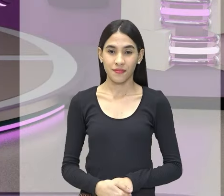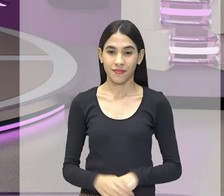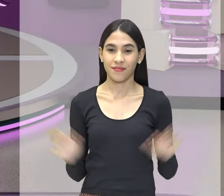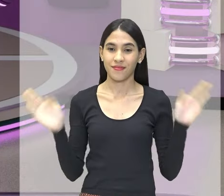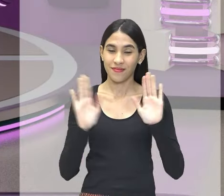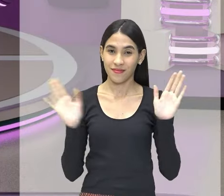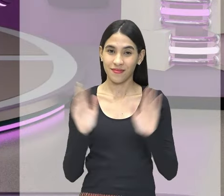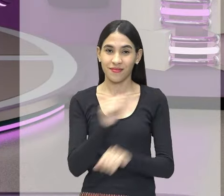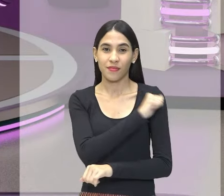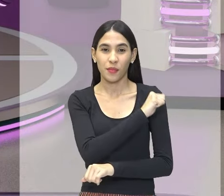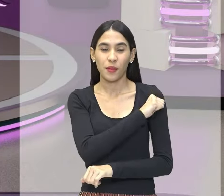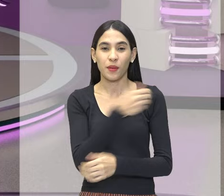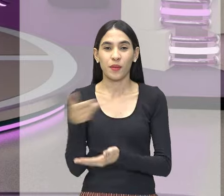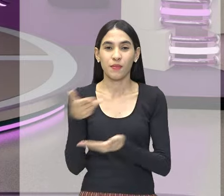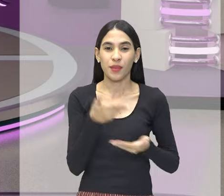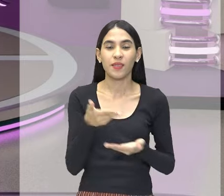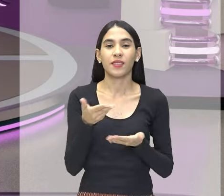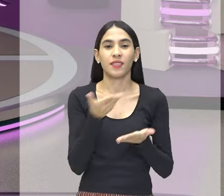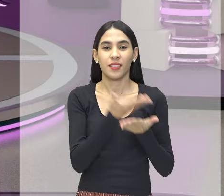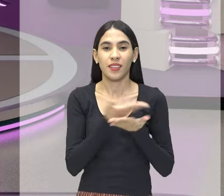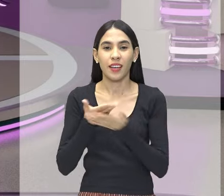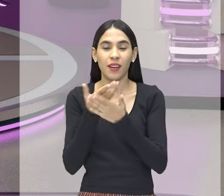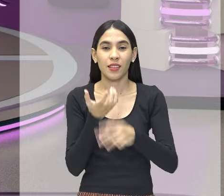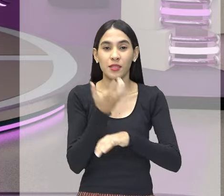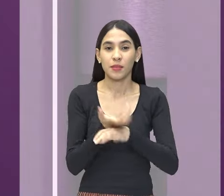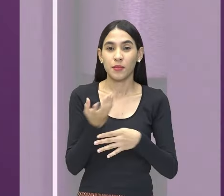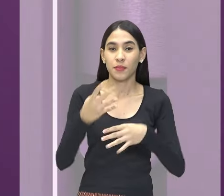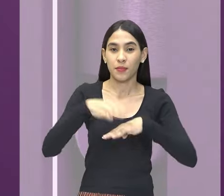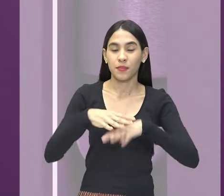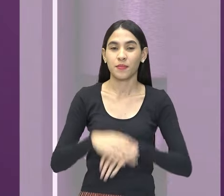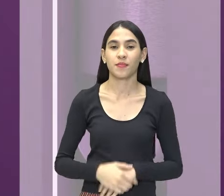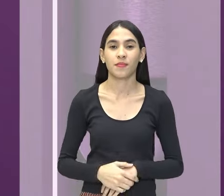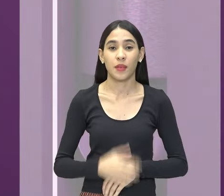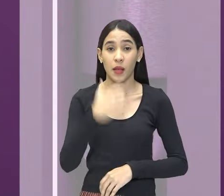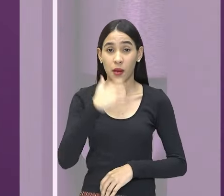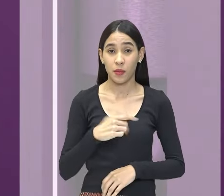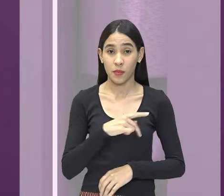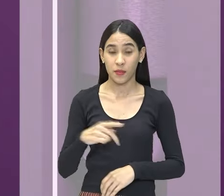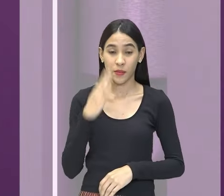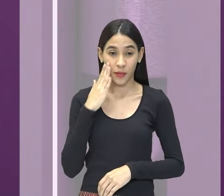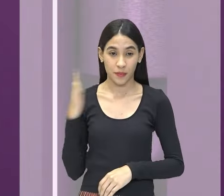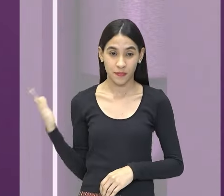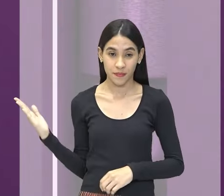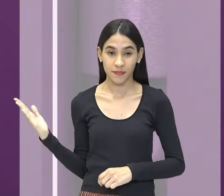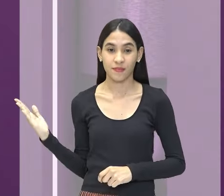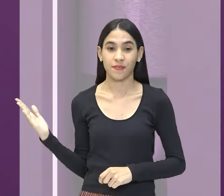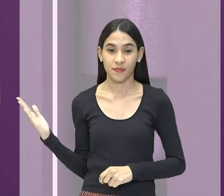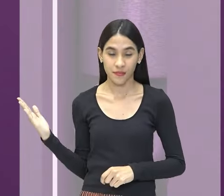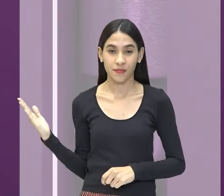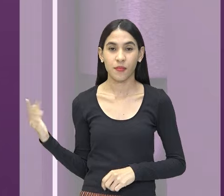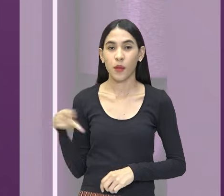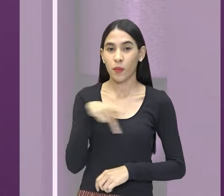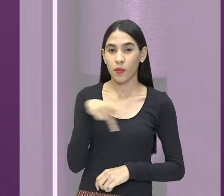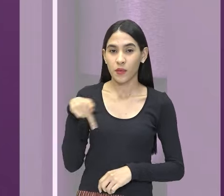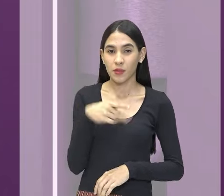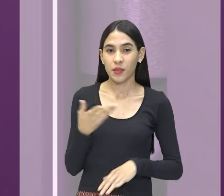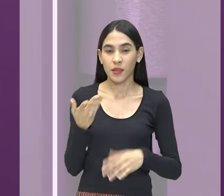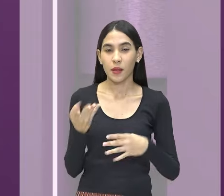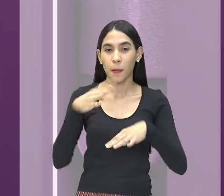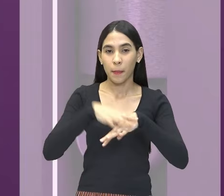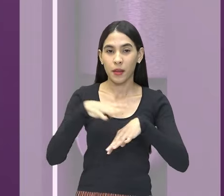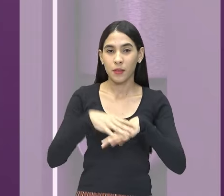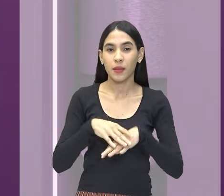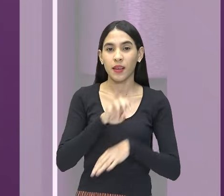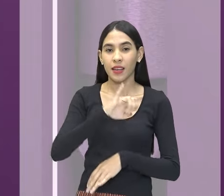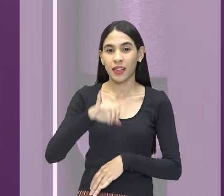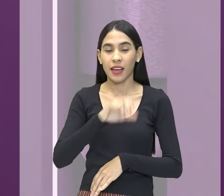Olá, queridos, sejam bem-vindos a mais uma aula de matemática. Sou professora Simone Silva, professora de matemática, que é já a